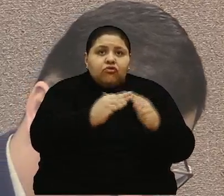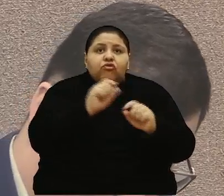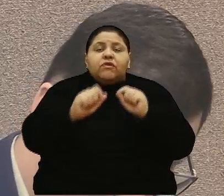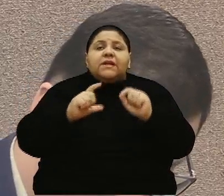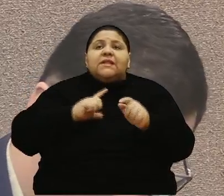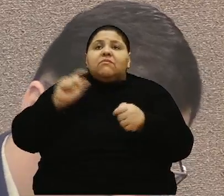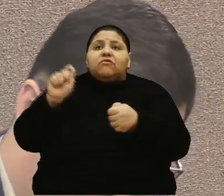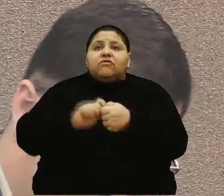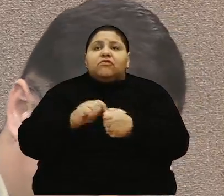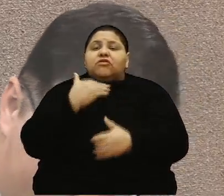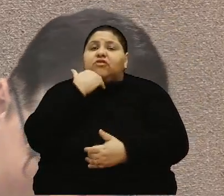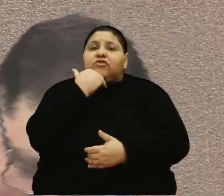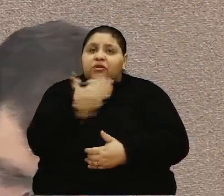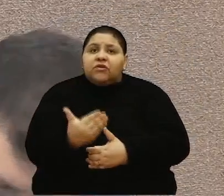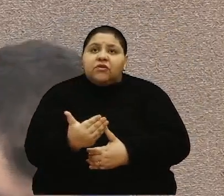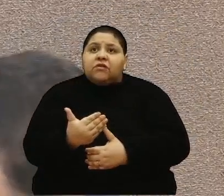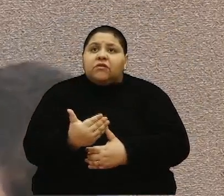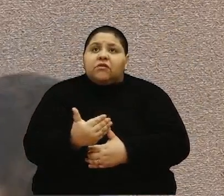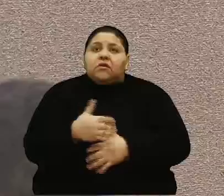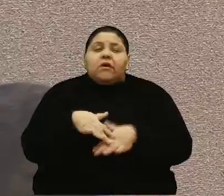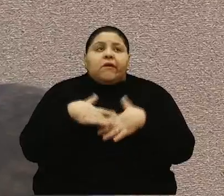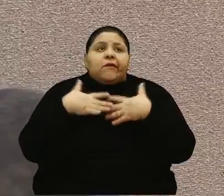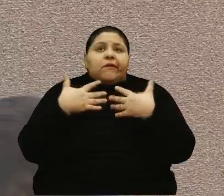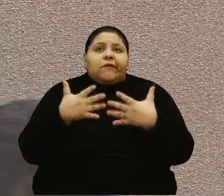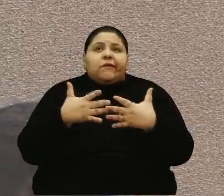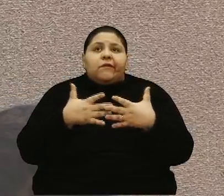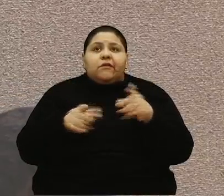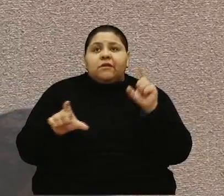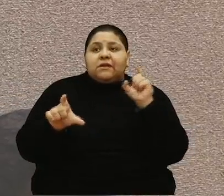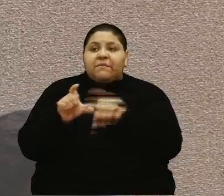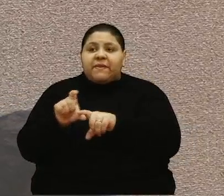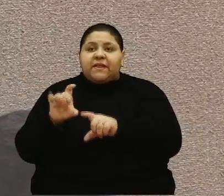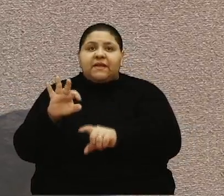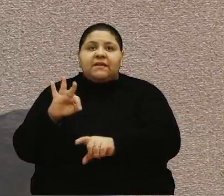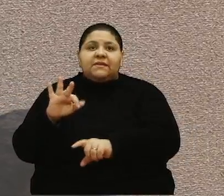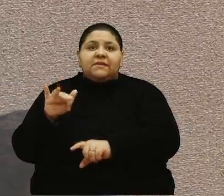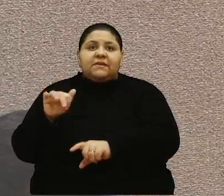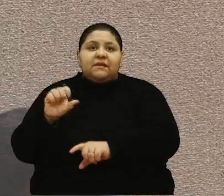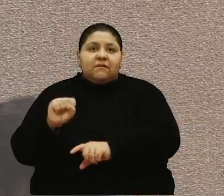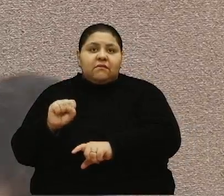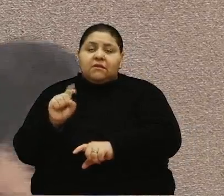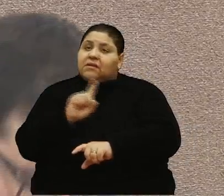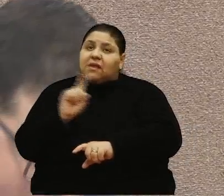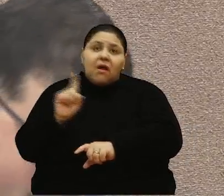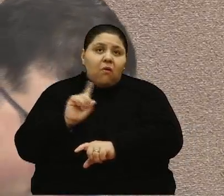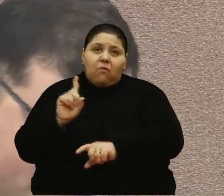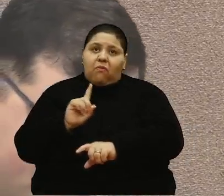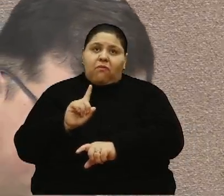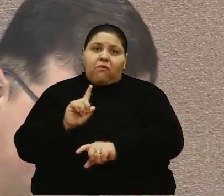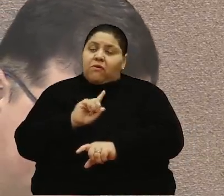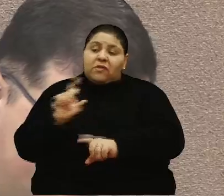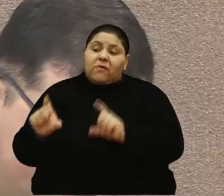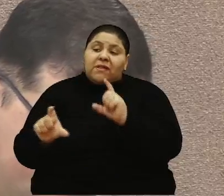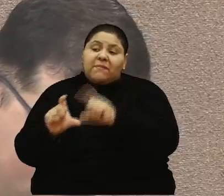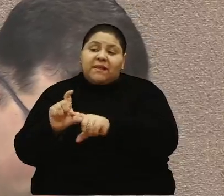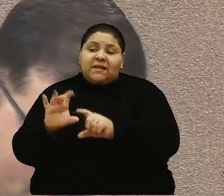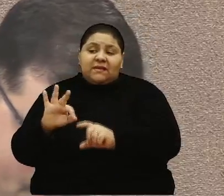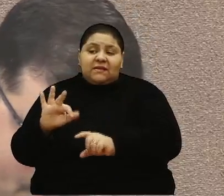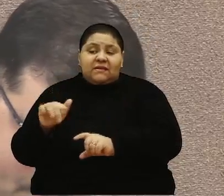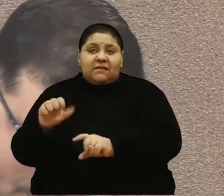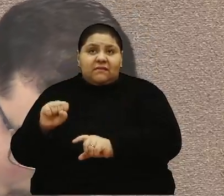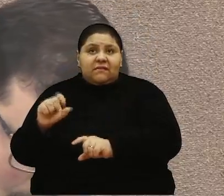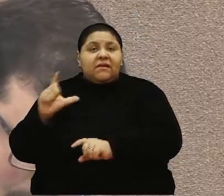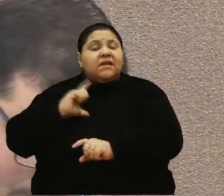que fazer? Não adianta a gente pegar e deixar tudo na dependência da FAS. Não é na dependência da FAS.